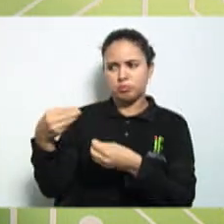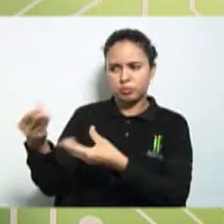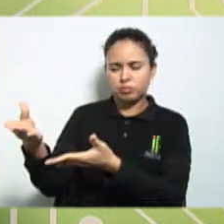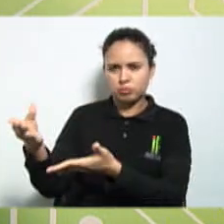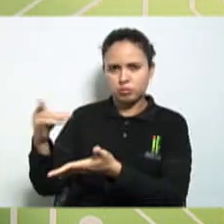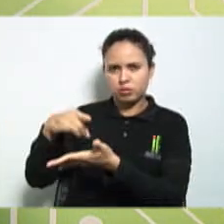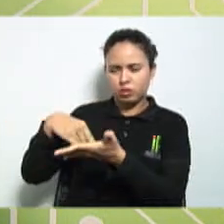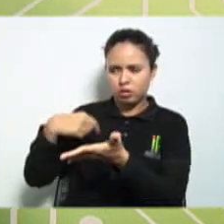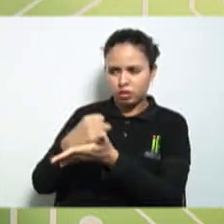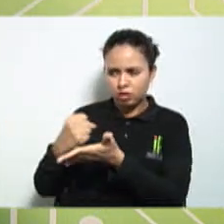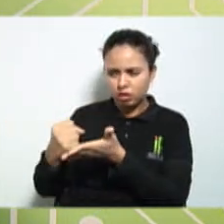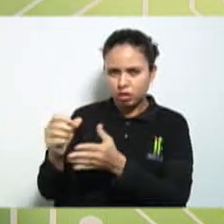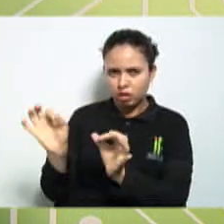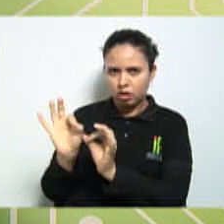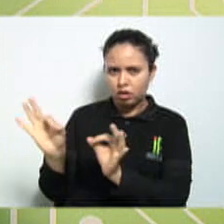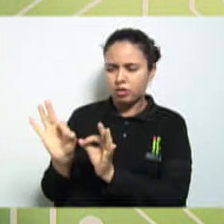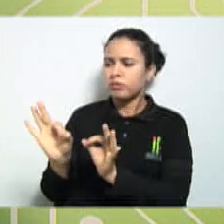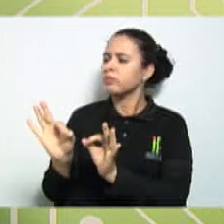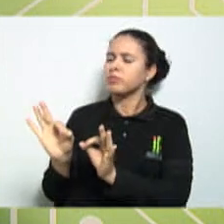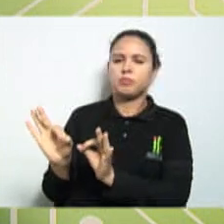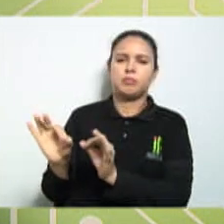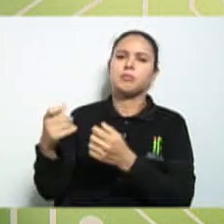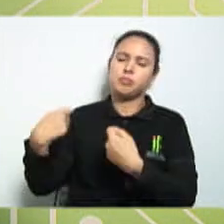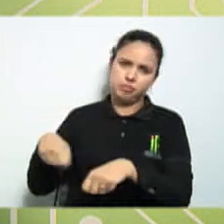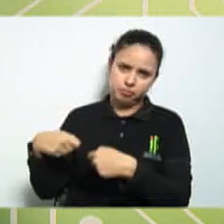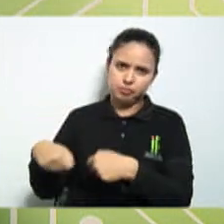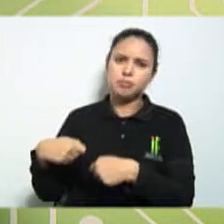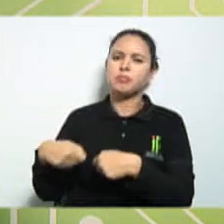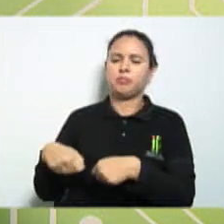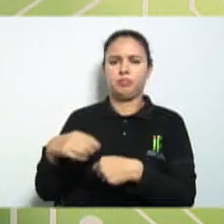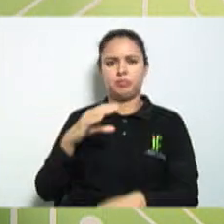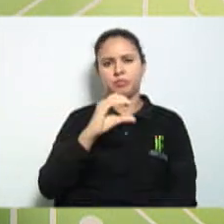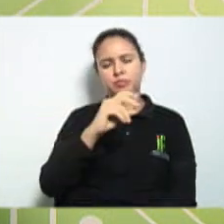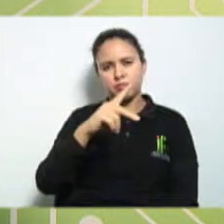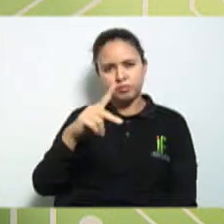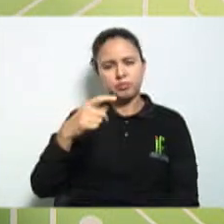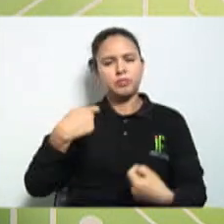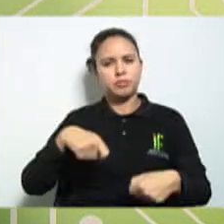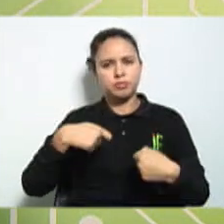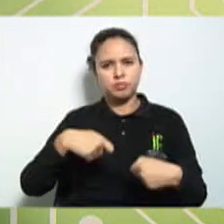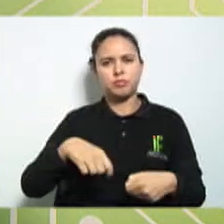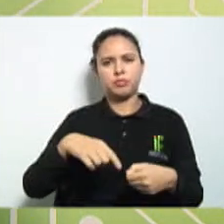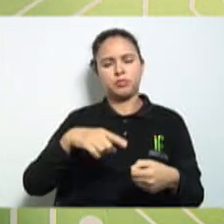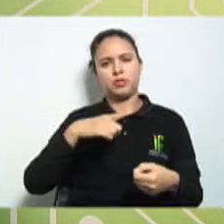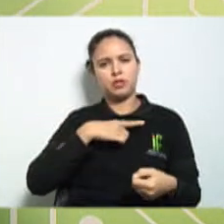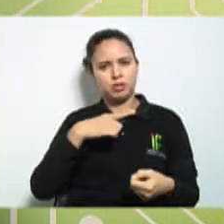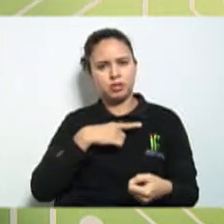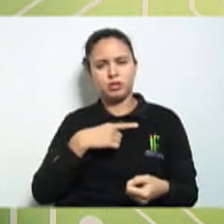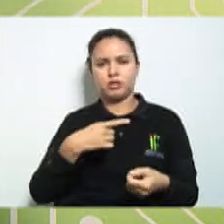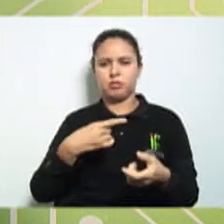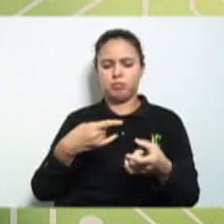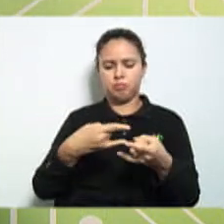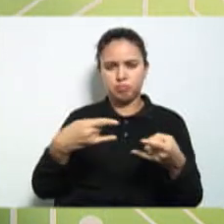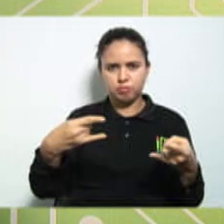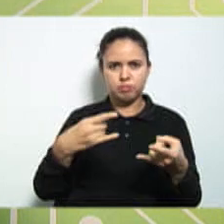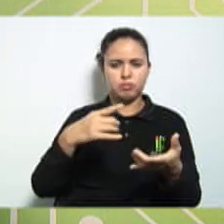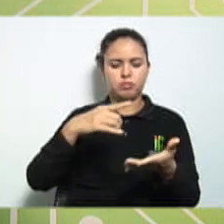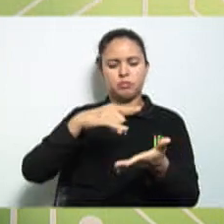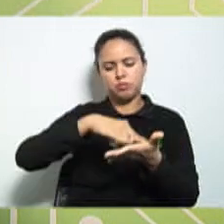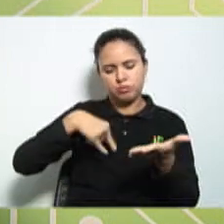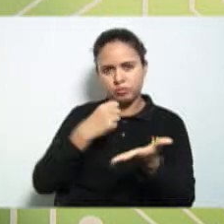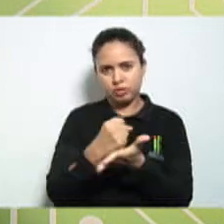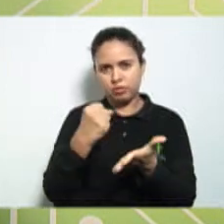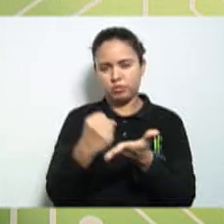documento hábil? Não, a cooperativa tem que fazer o quê? Emitir uma nota fiscal de venda